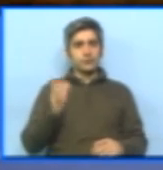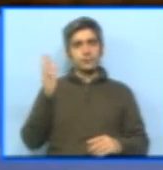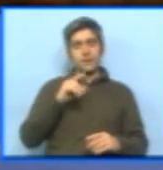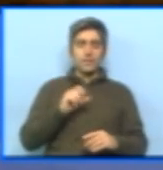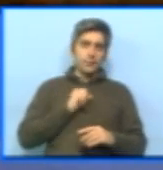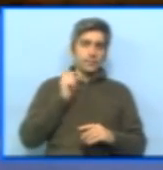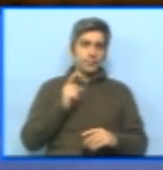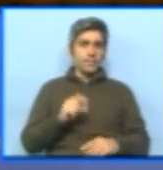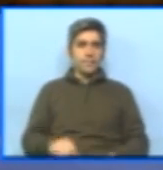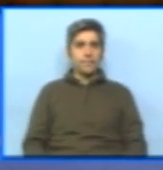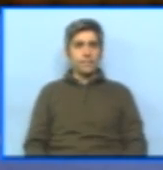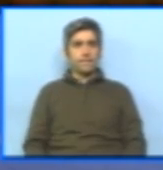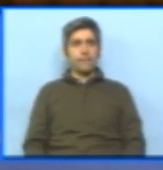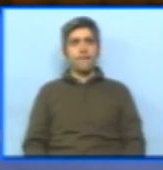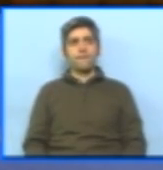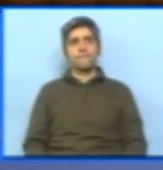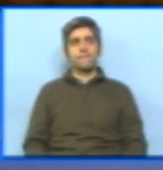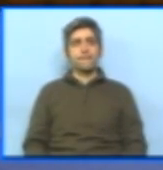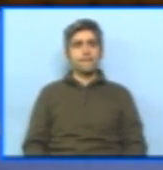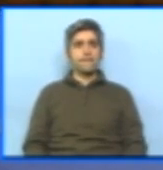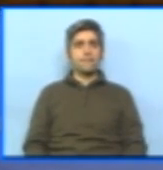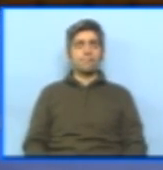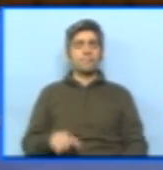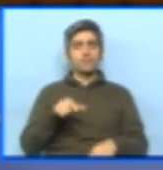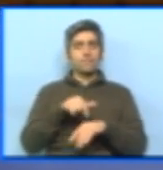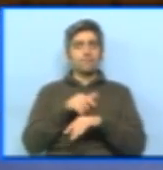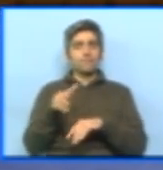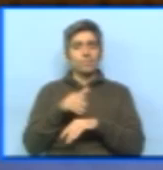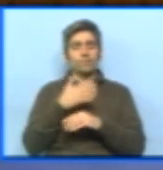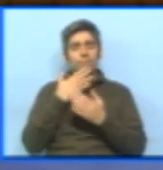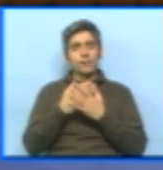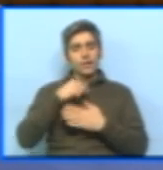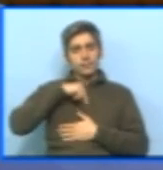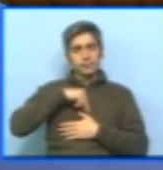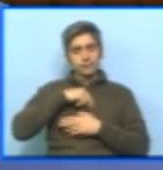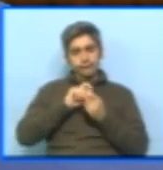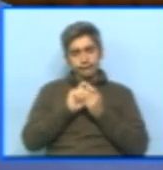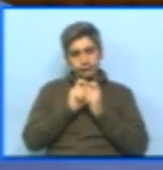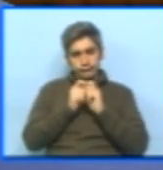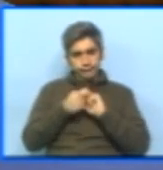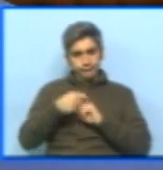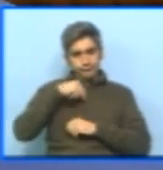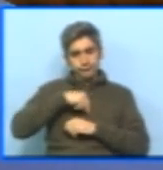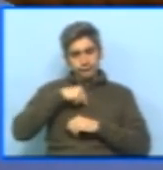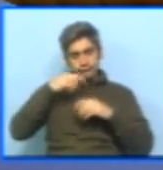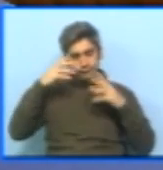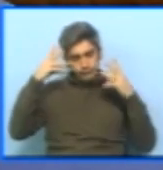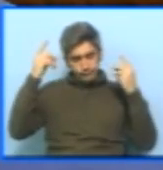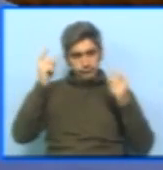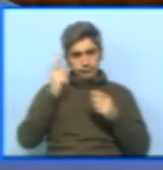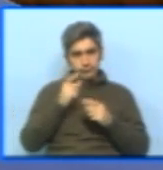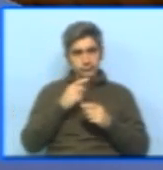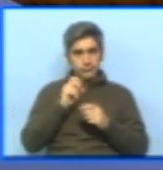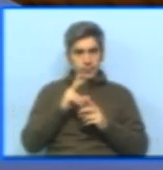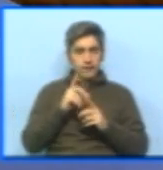a gente. E acredito que sejam sobretudo ocasiões de transformação para cada romeiro, para cada rancho. Nós